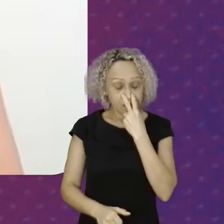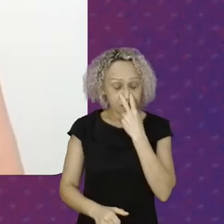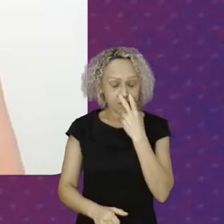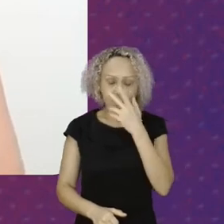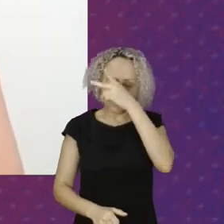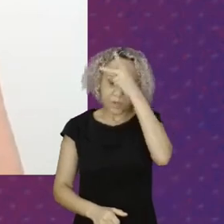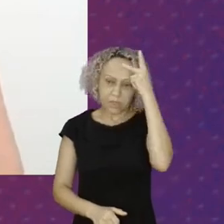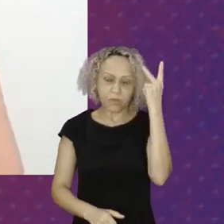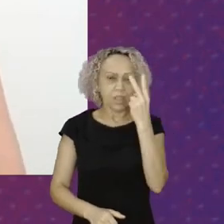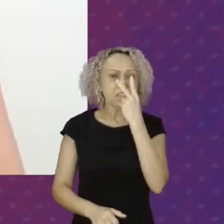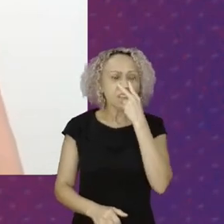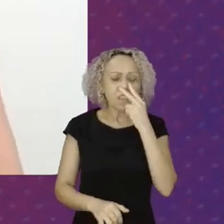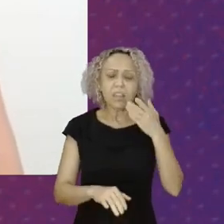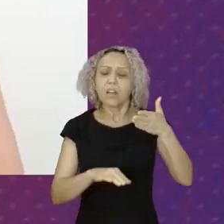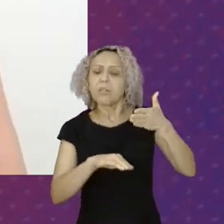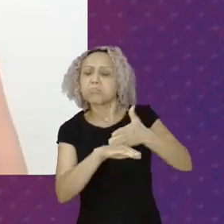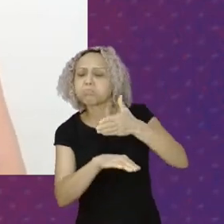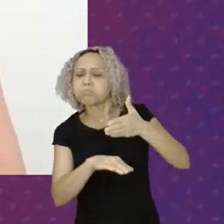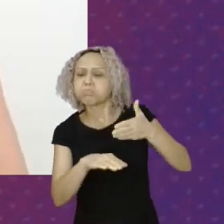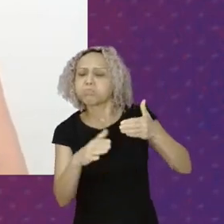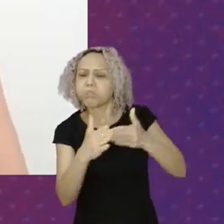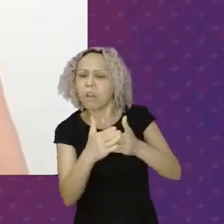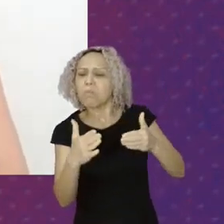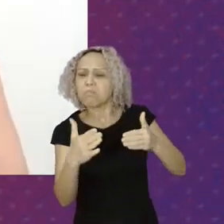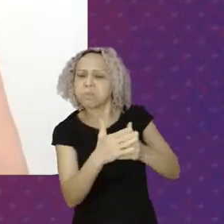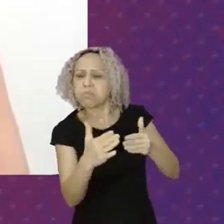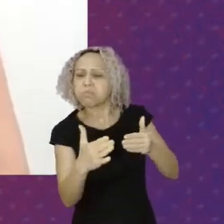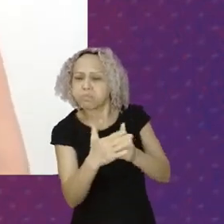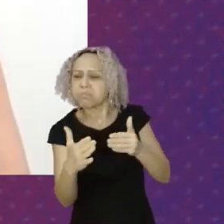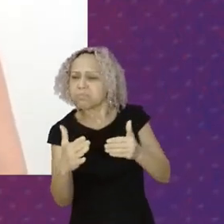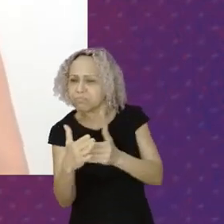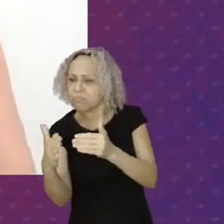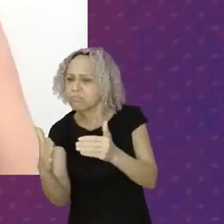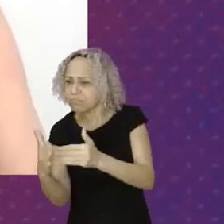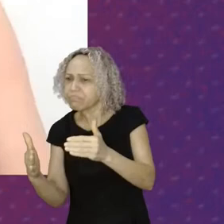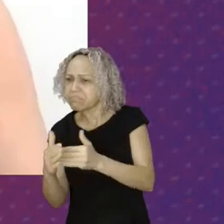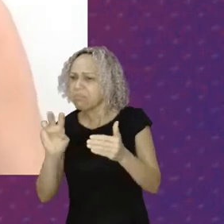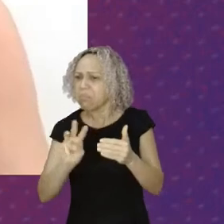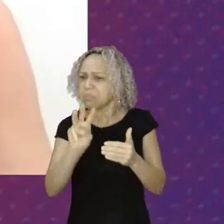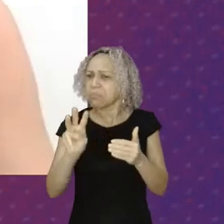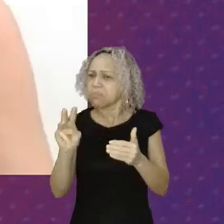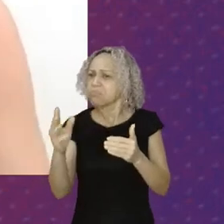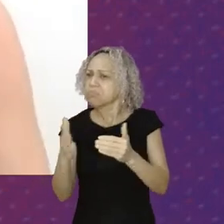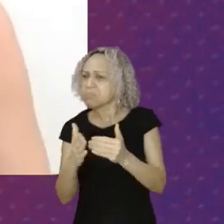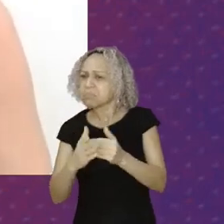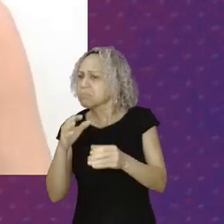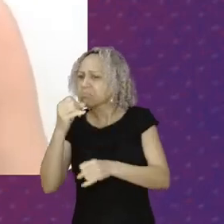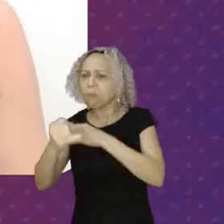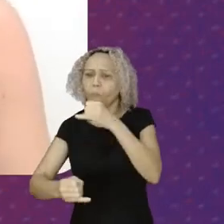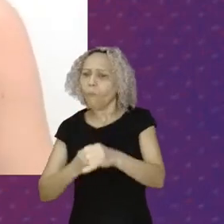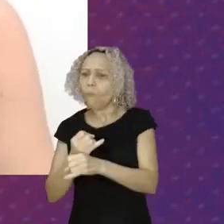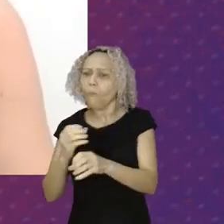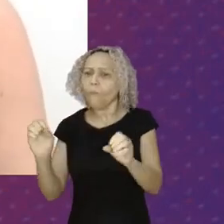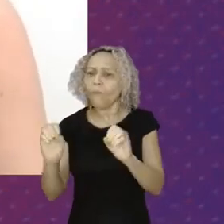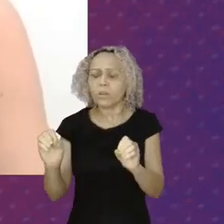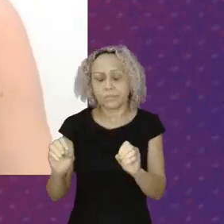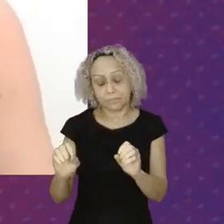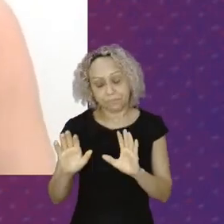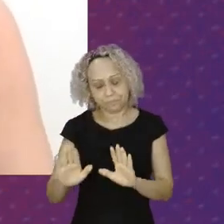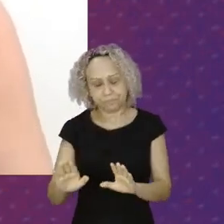geral não é um acesso acessível, se na participação